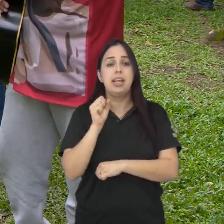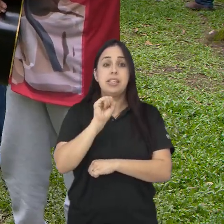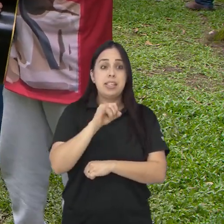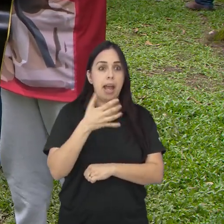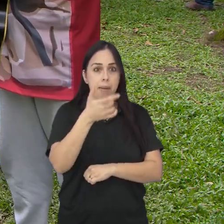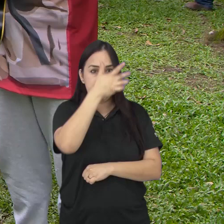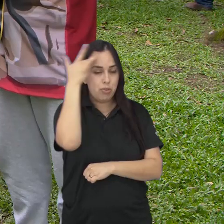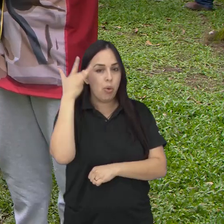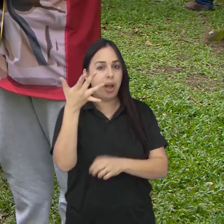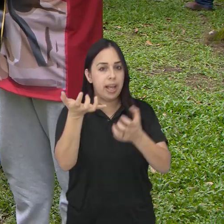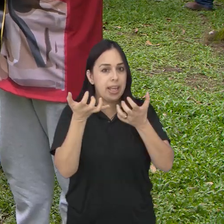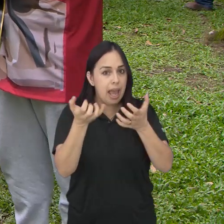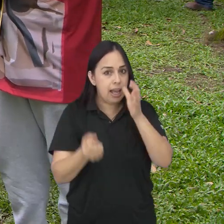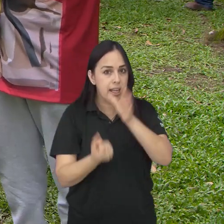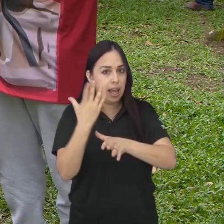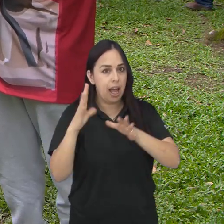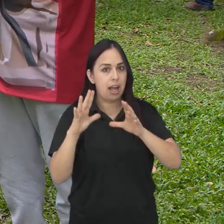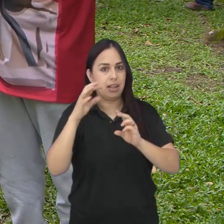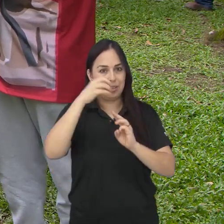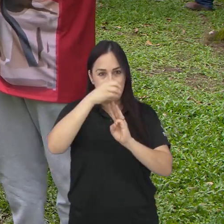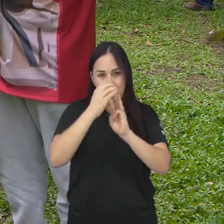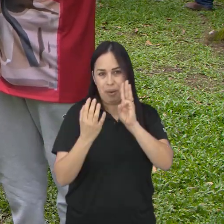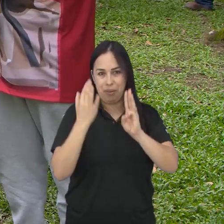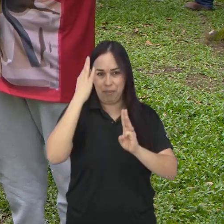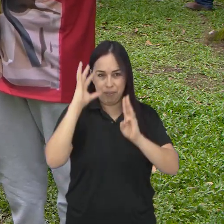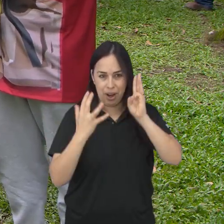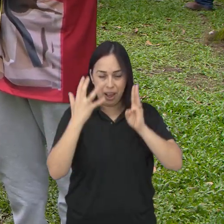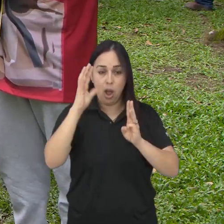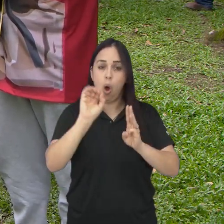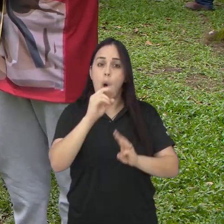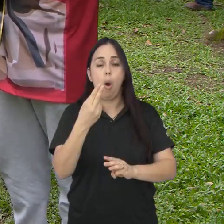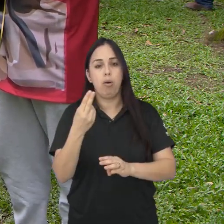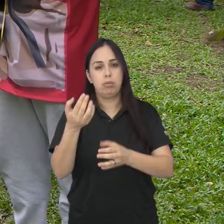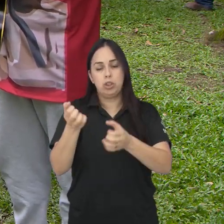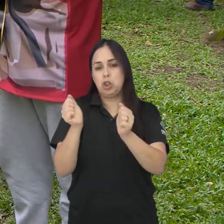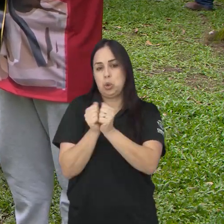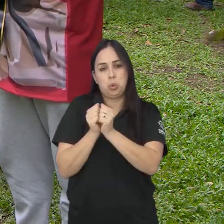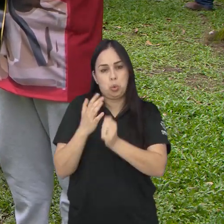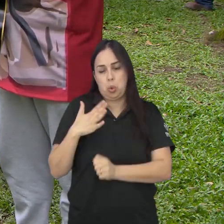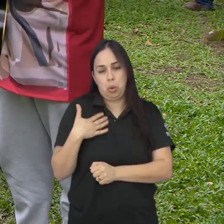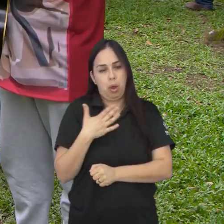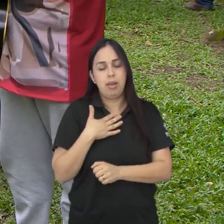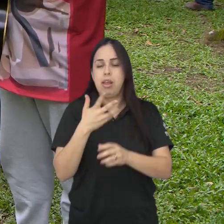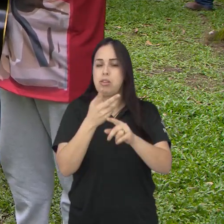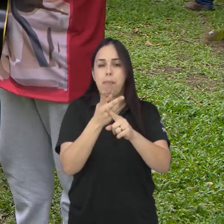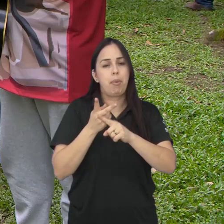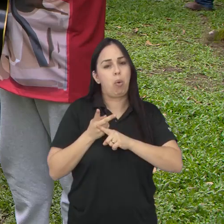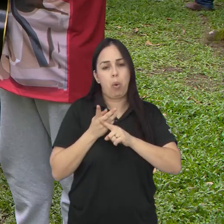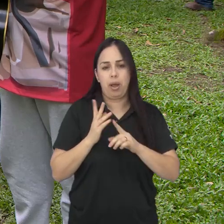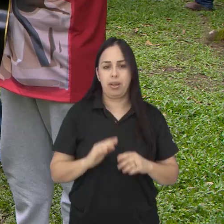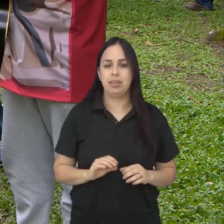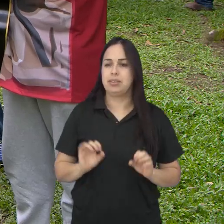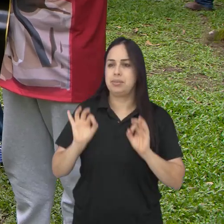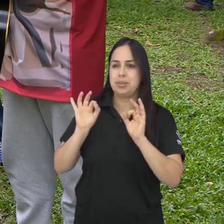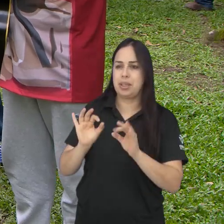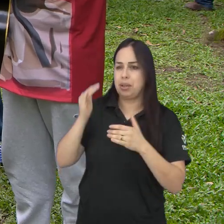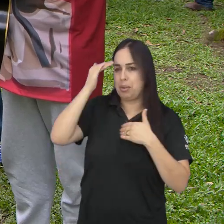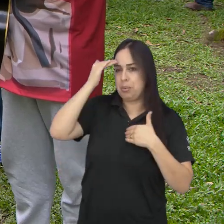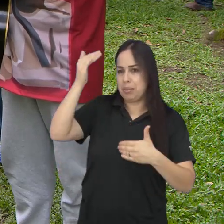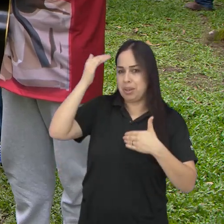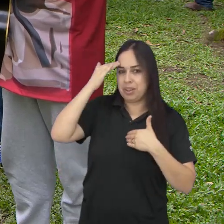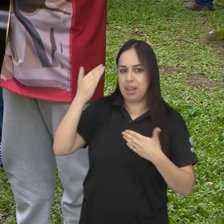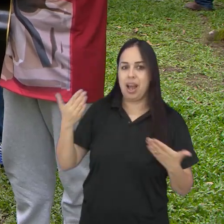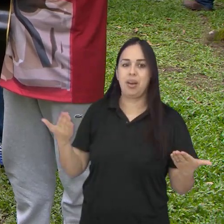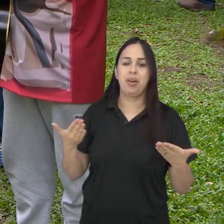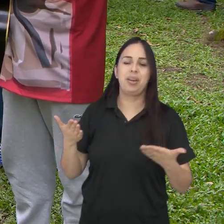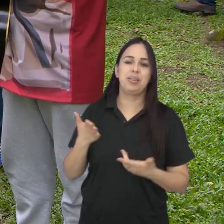se tiver alguém que queira montar a sua folia de reis ou queira participar com a gente mesmo, é só procurar a gente. Tá certo, muito obrigada, viu, Tá